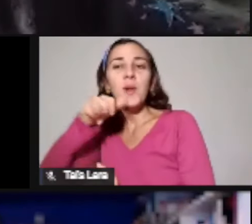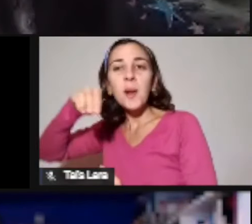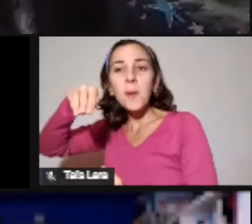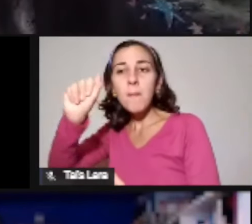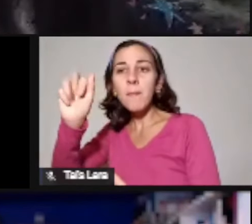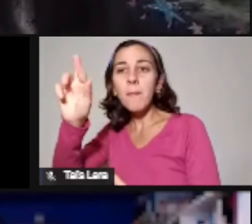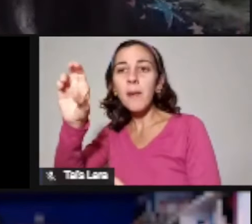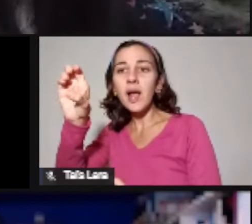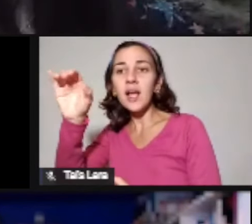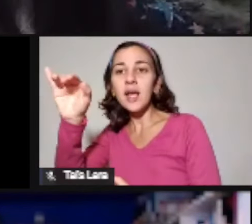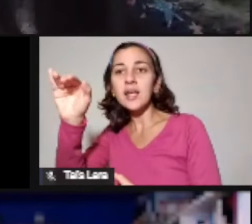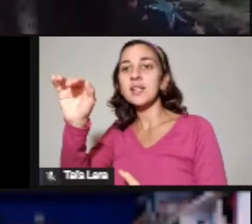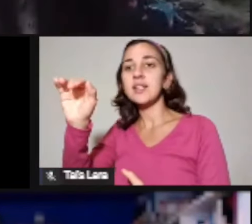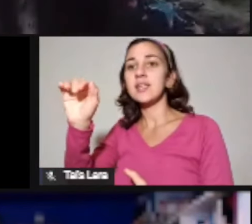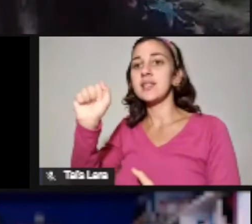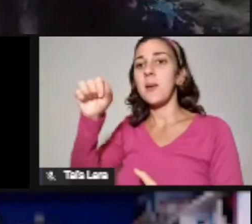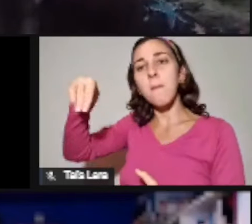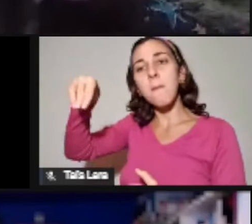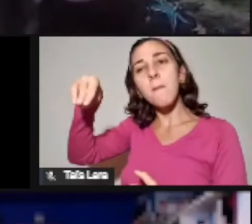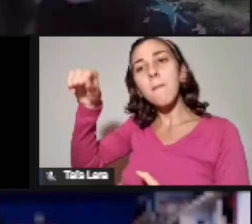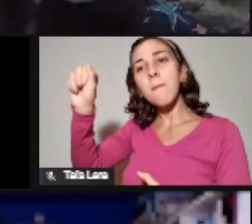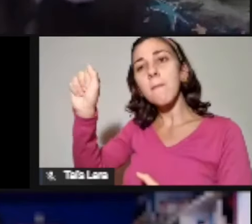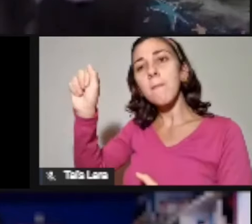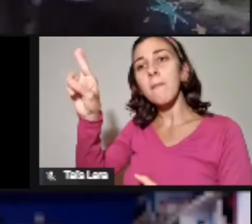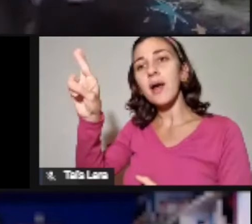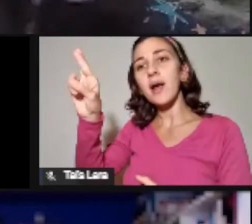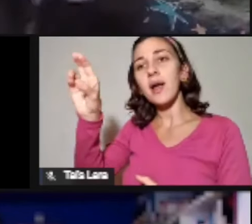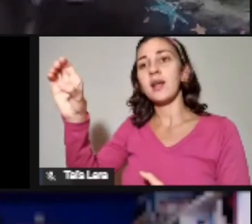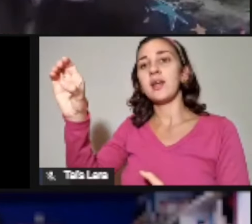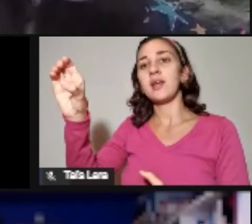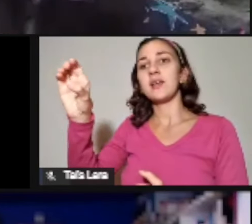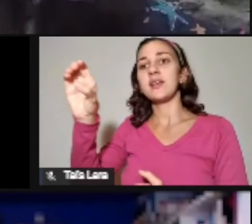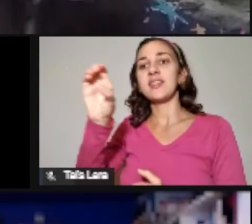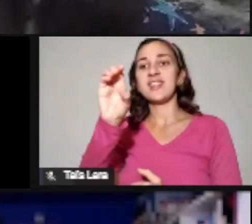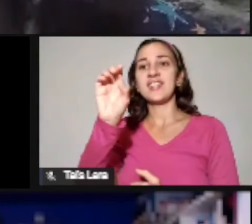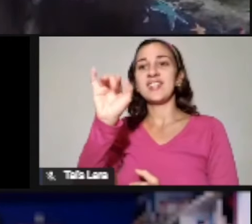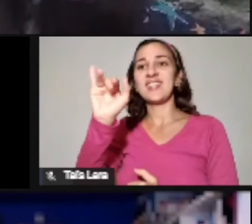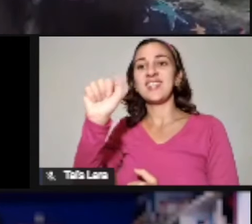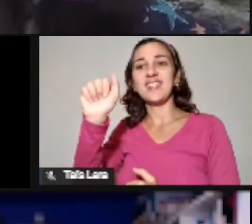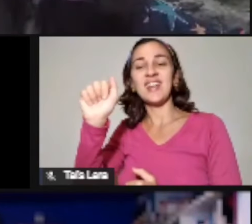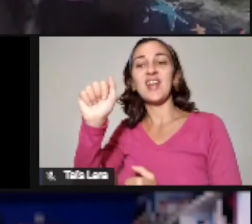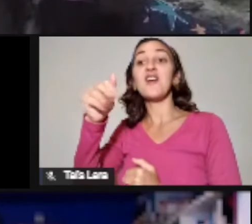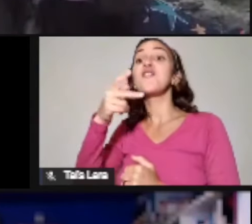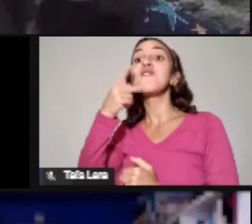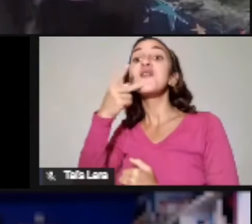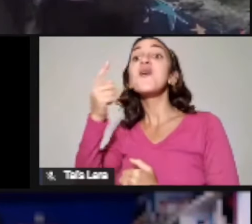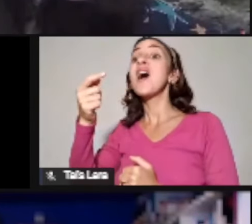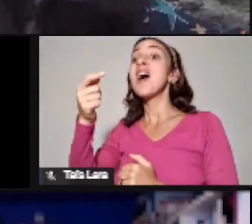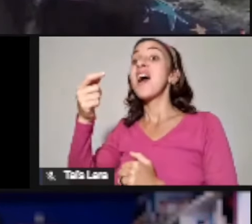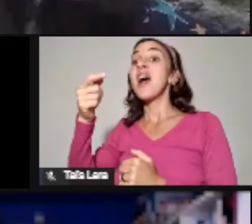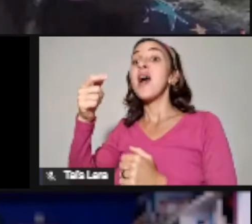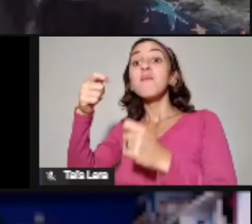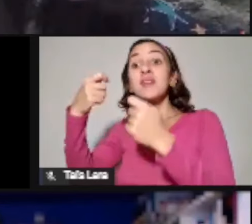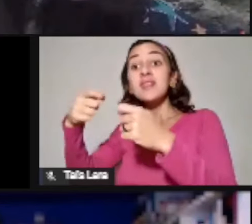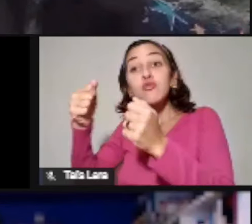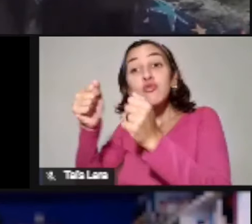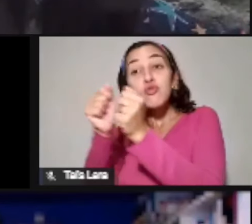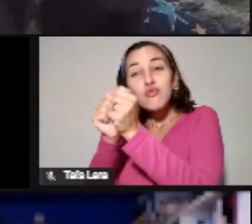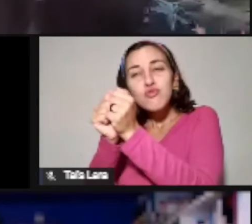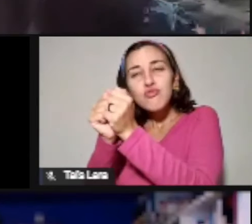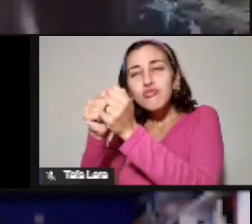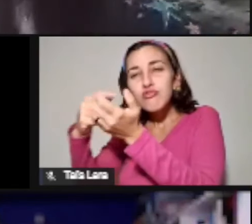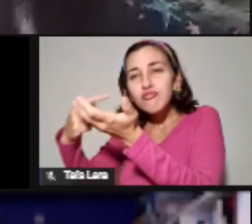a Sheila está contando aqui, nós fizemos uma reunião aqui em casa e estipulamos as nossas regras, e foi muito legal. Então, é bem isso que